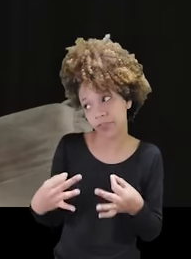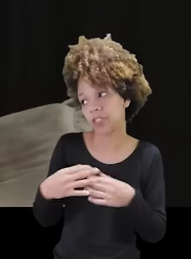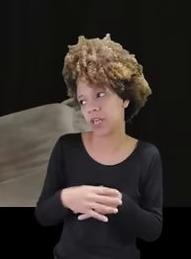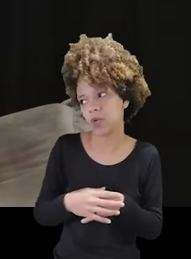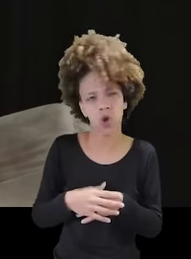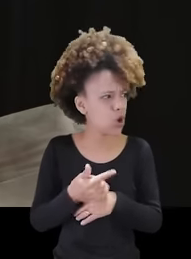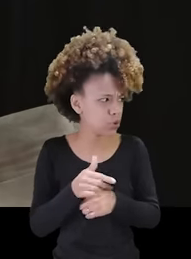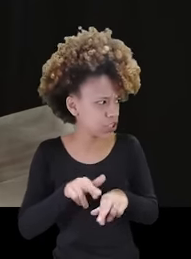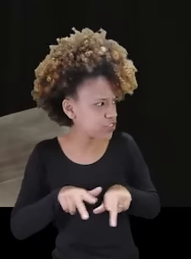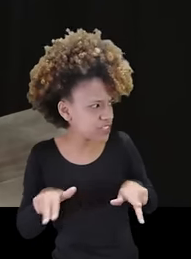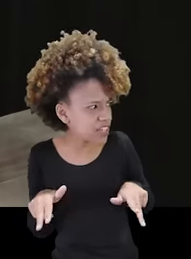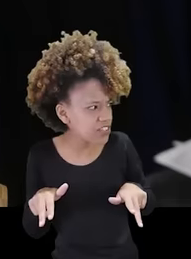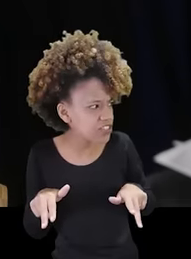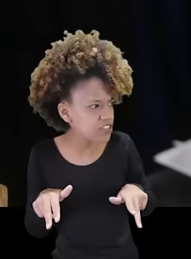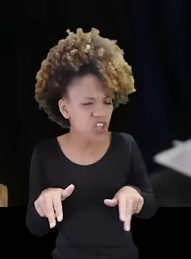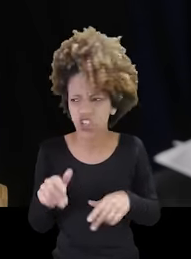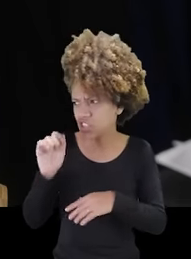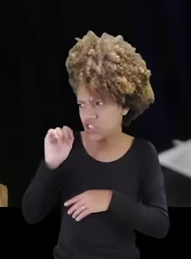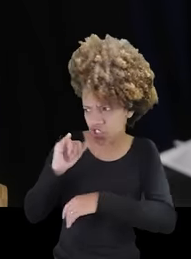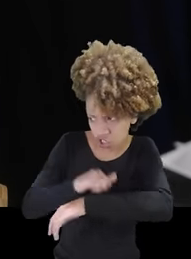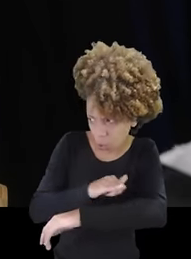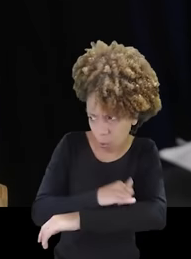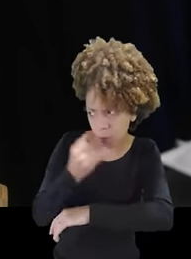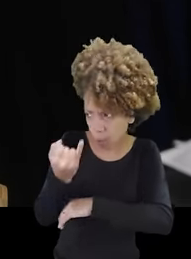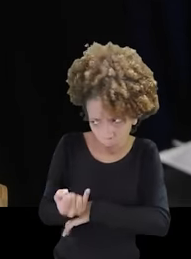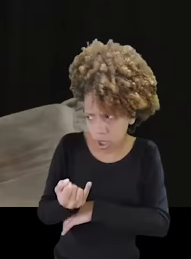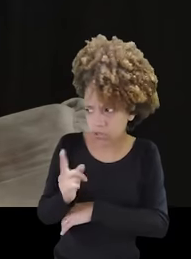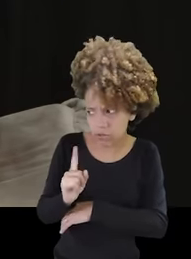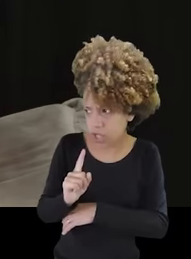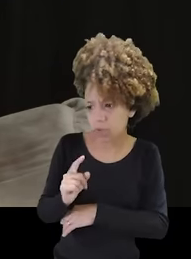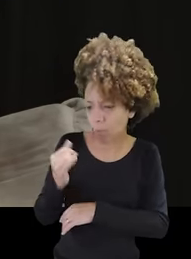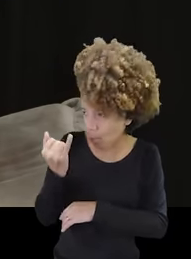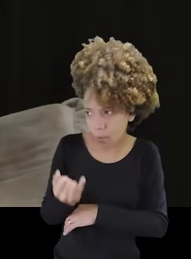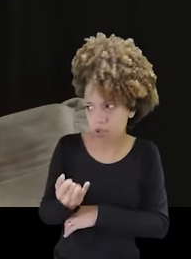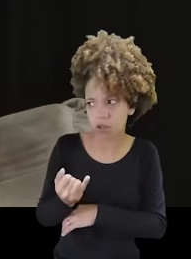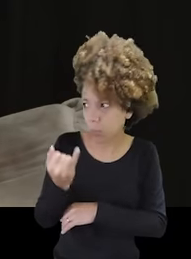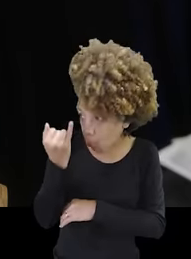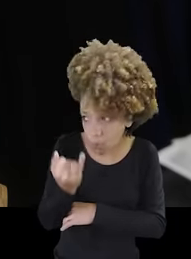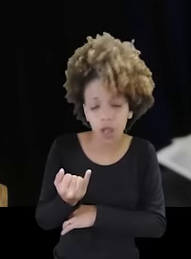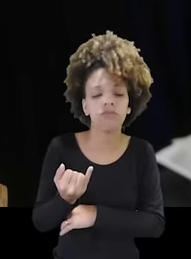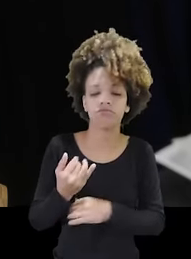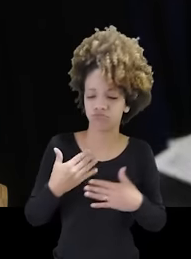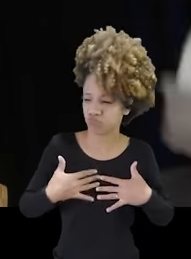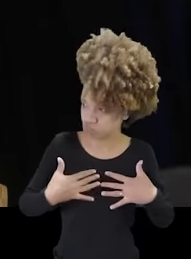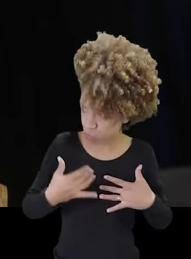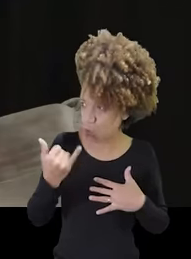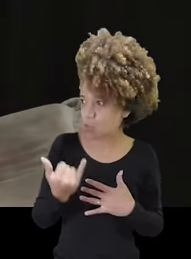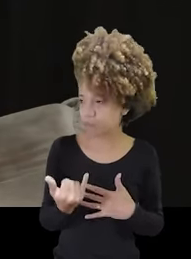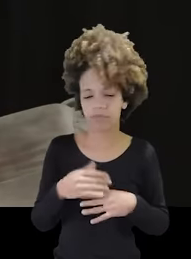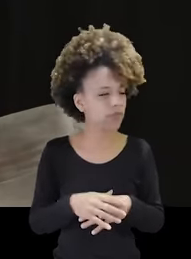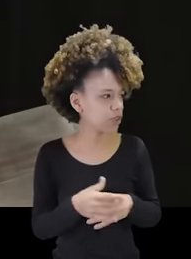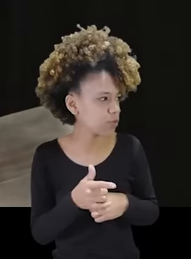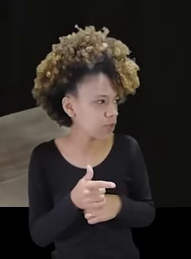não tem diversidade de Gordo Magro não não tem que ser Magrinho saradinho e